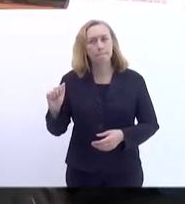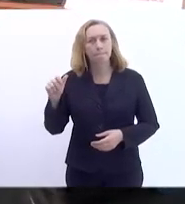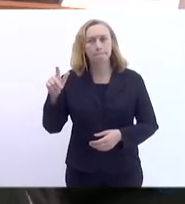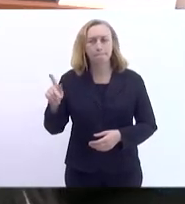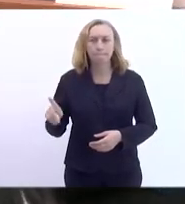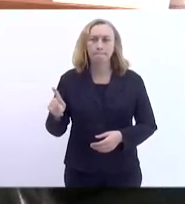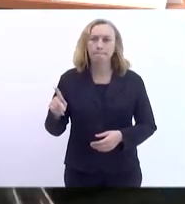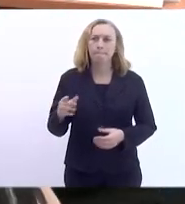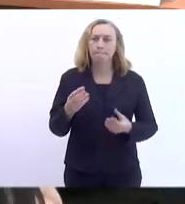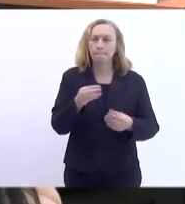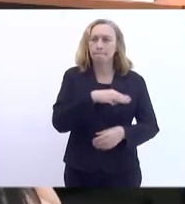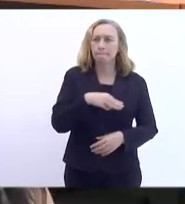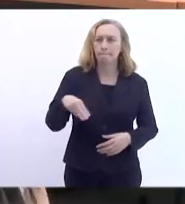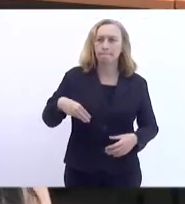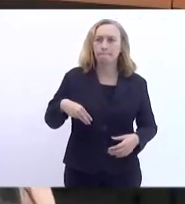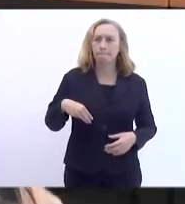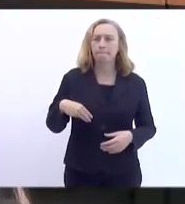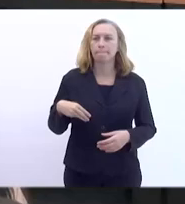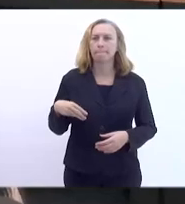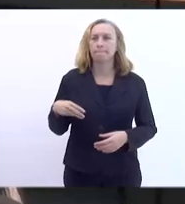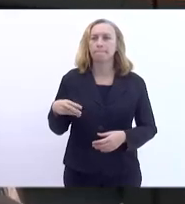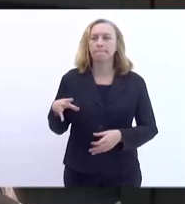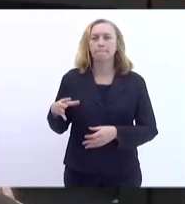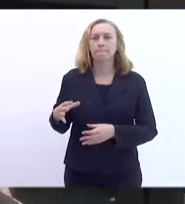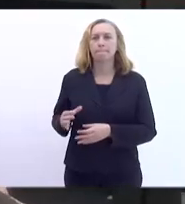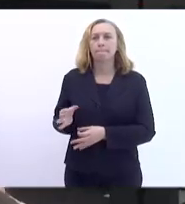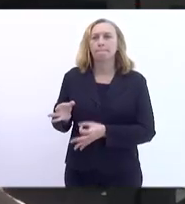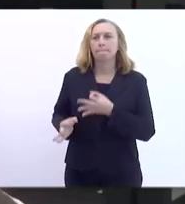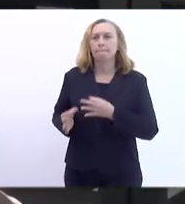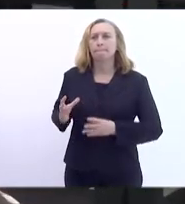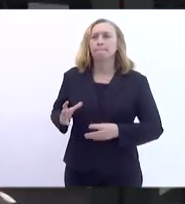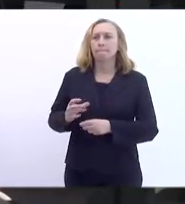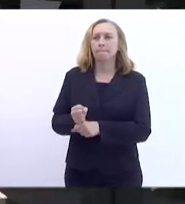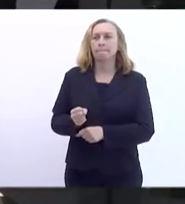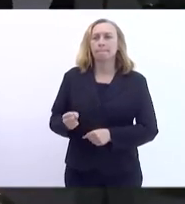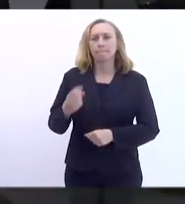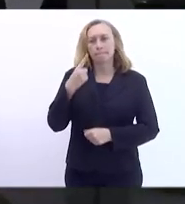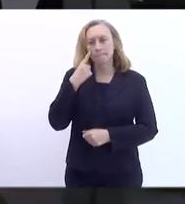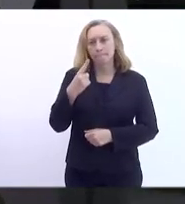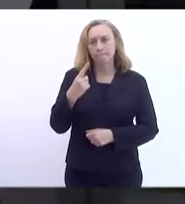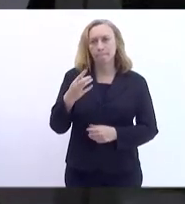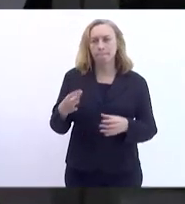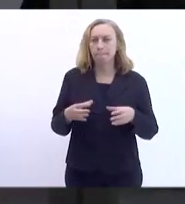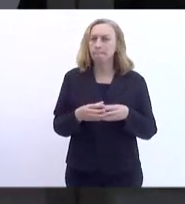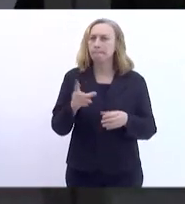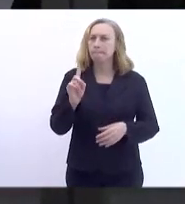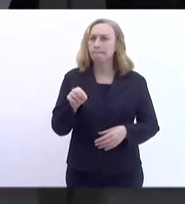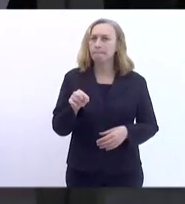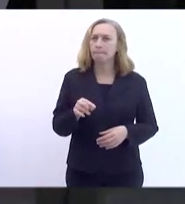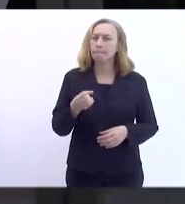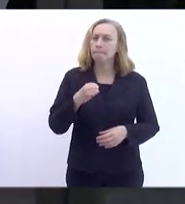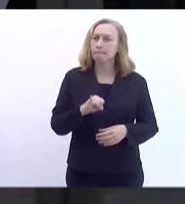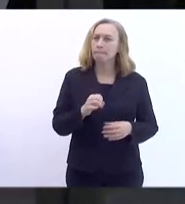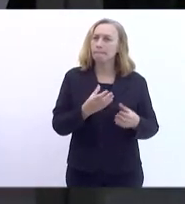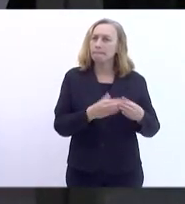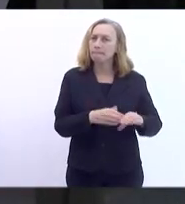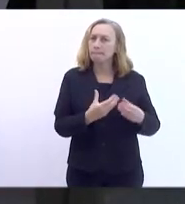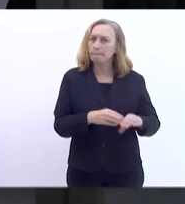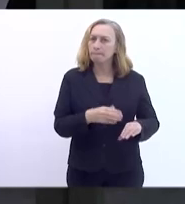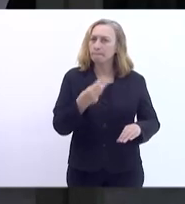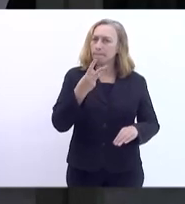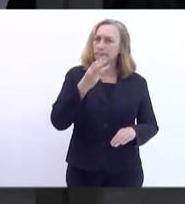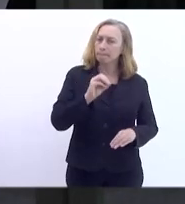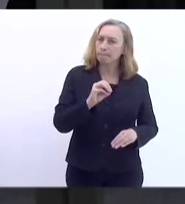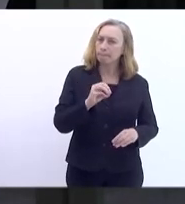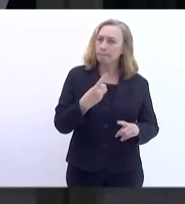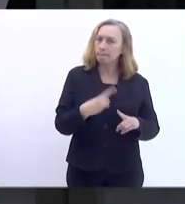quero público para o Tribunal de Contas e uma das coisas que eu me batia na comissão era se o concurso é para 30